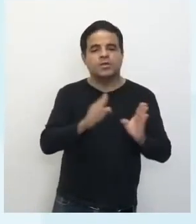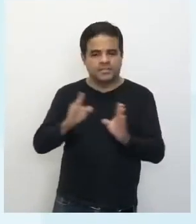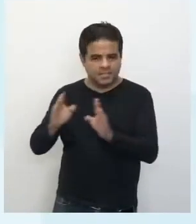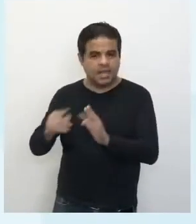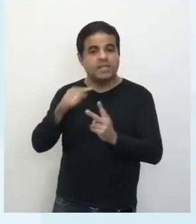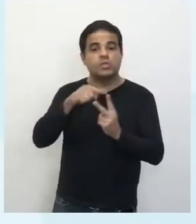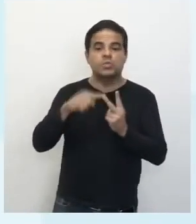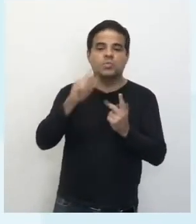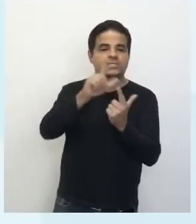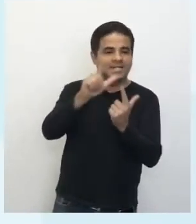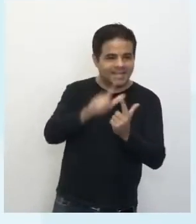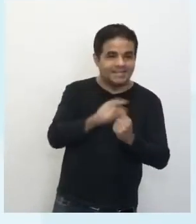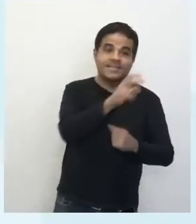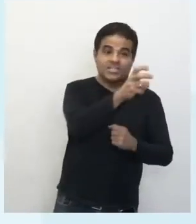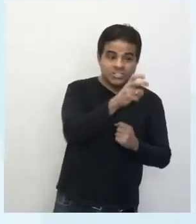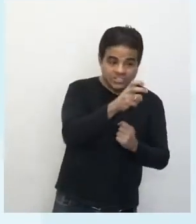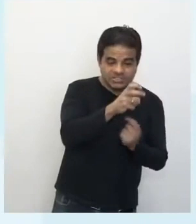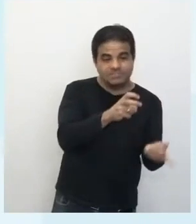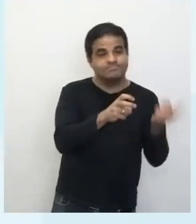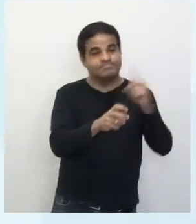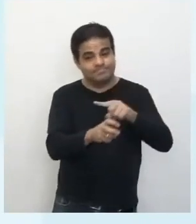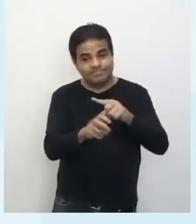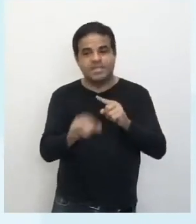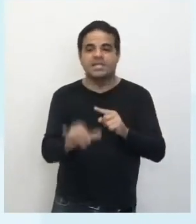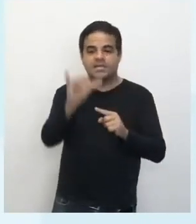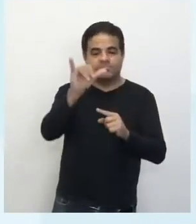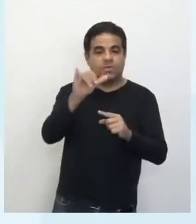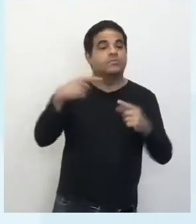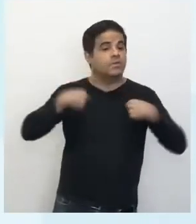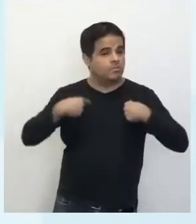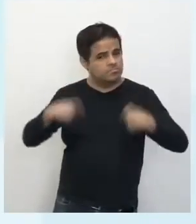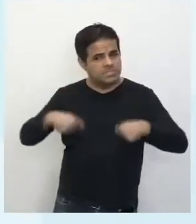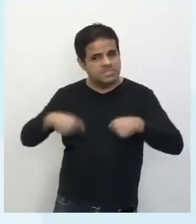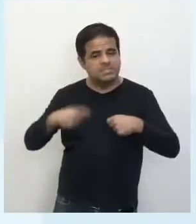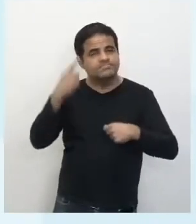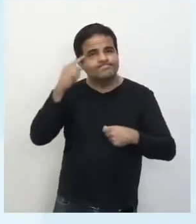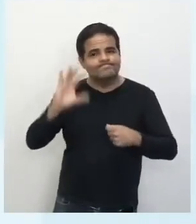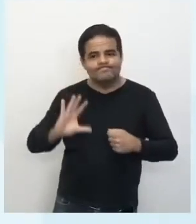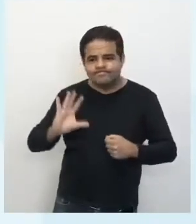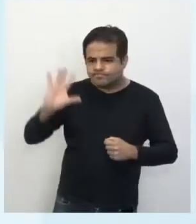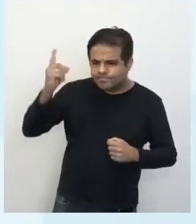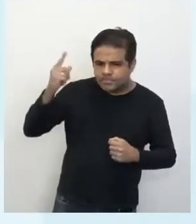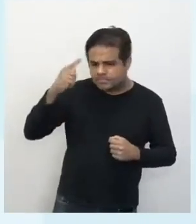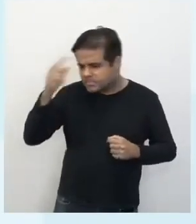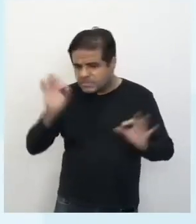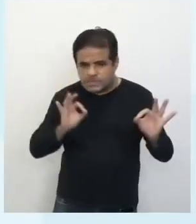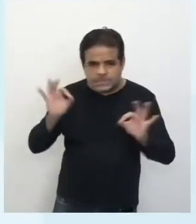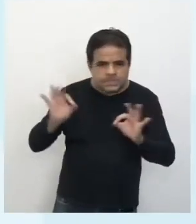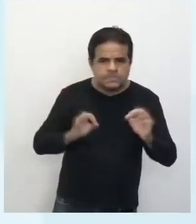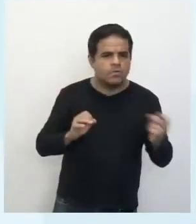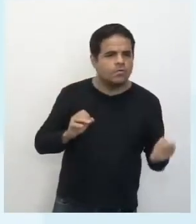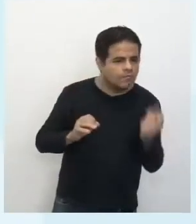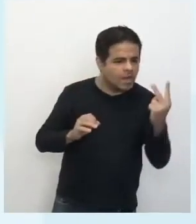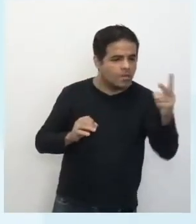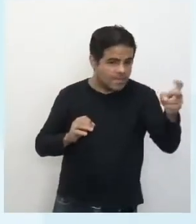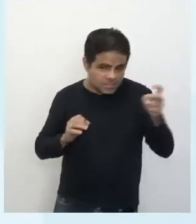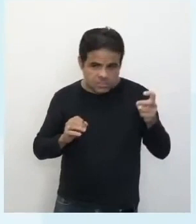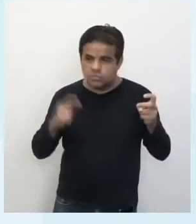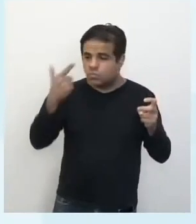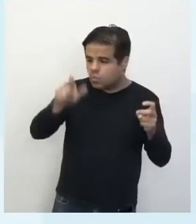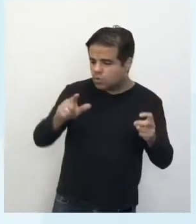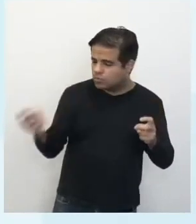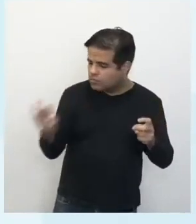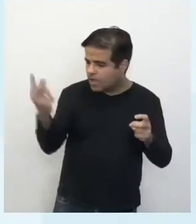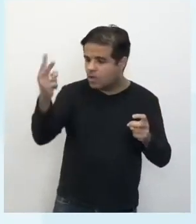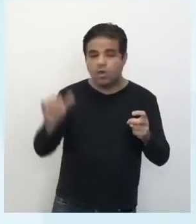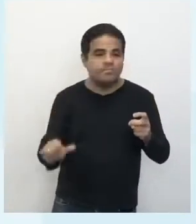duas letras, ó, x e y. Então, eu preciso de uma solução que tenha um valor para x e um para y.